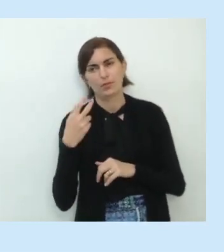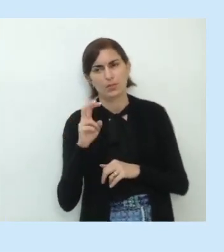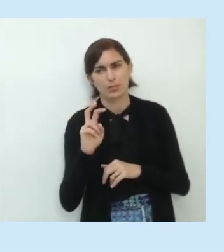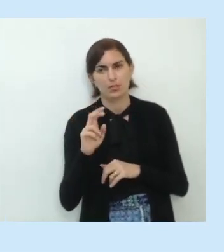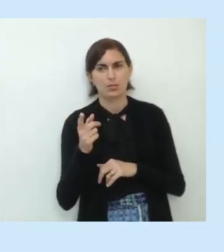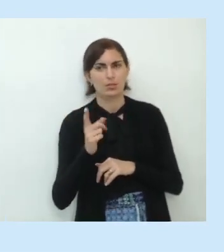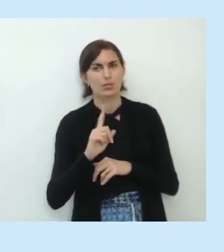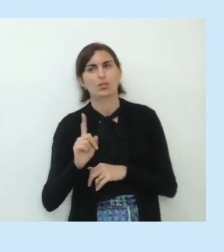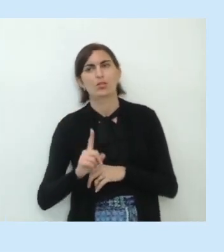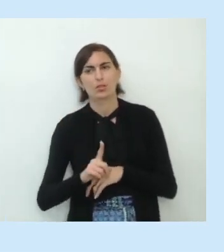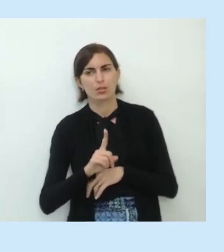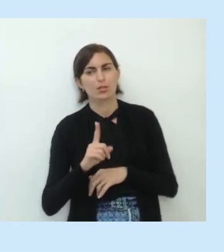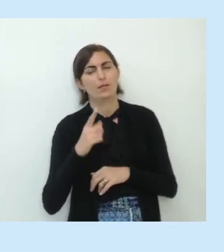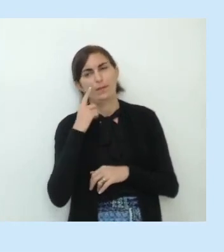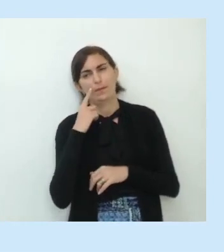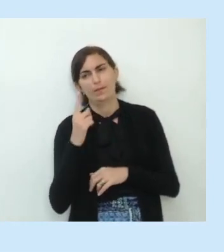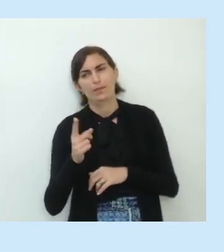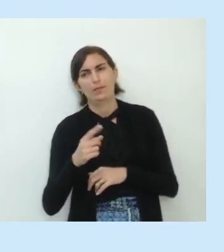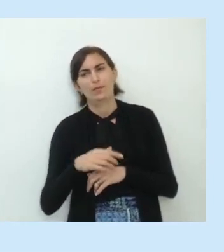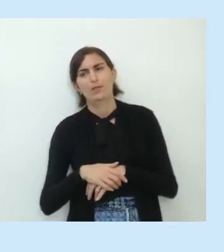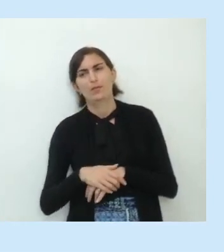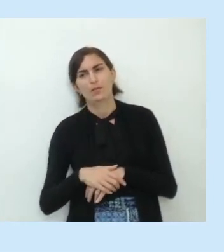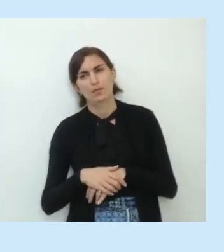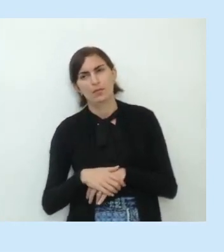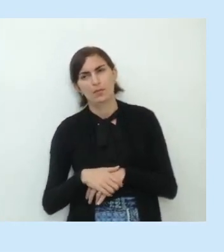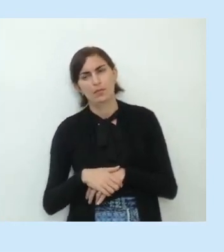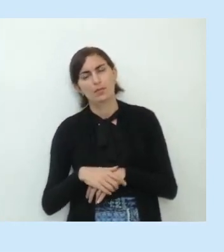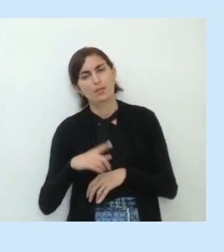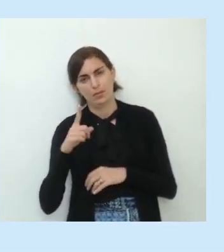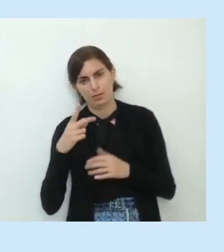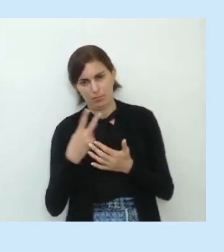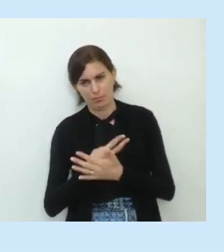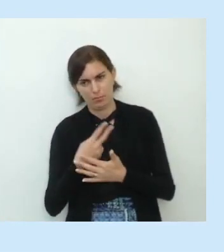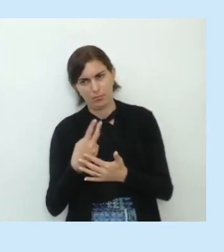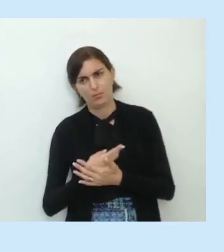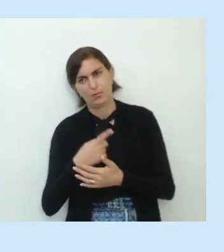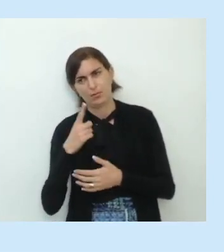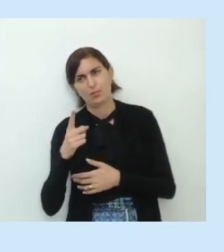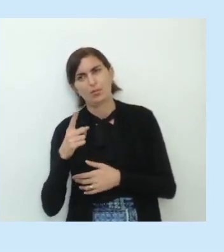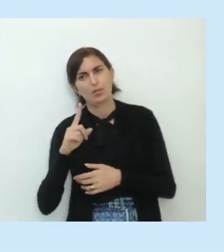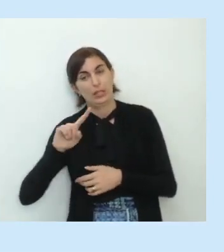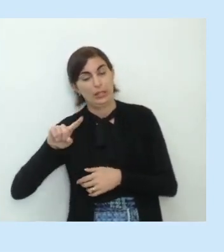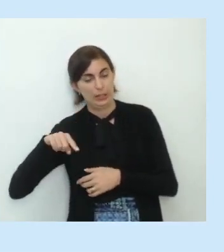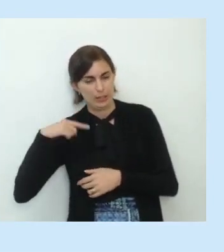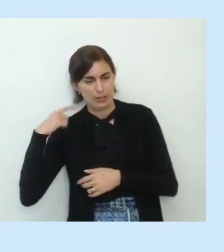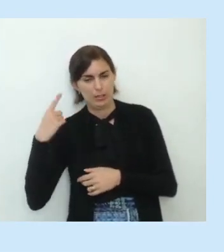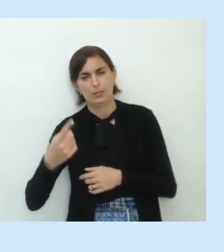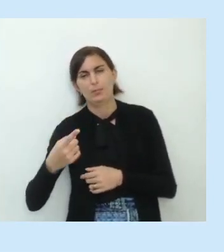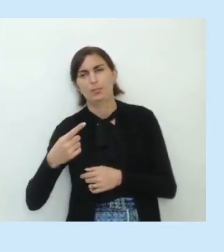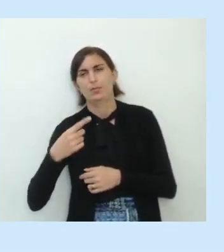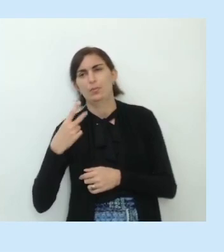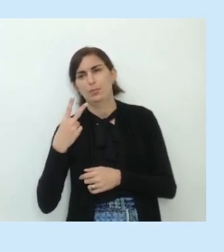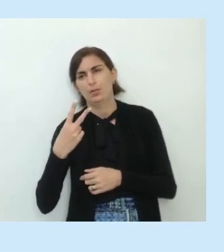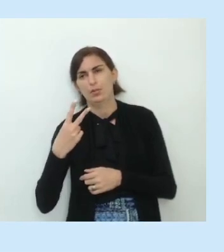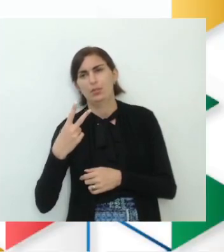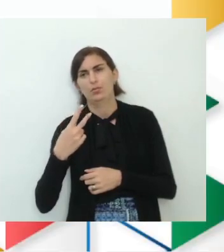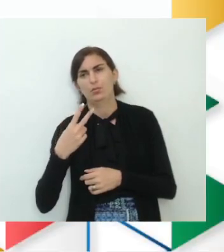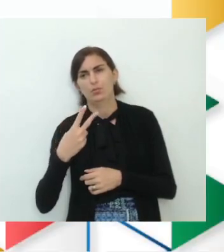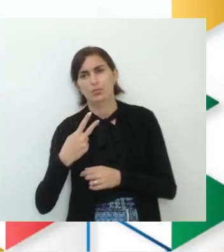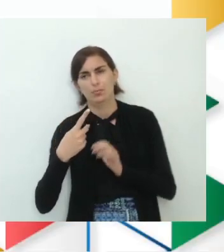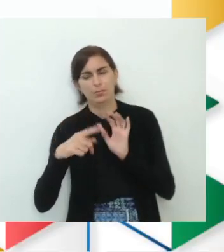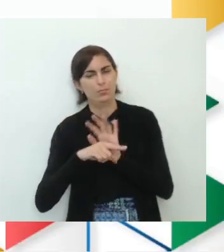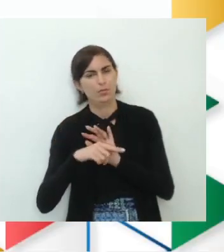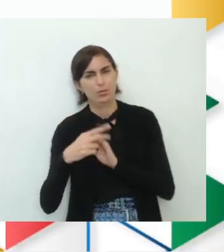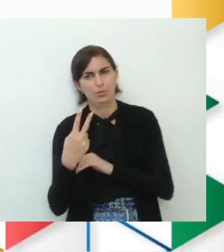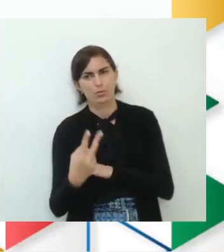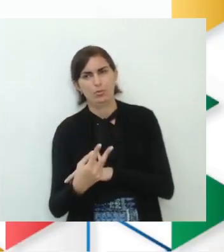não. Lá no cantinho, tá errado essa posição aí, tá? Joga lá para depois do menos 2. Não tá aparecendo